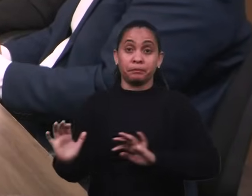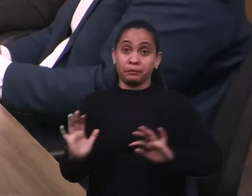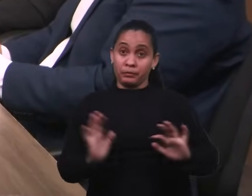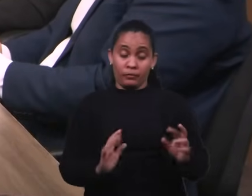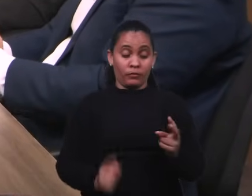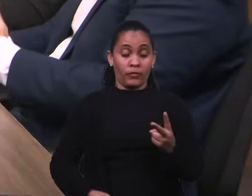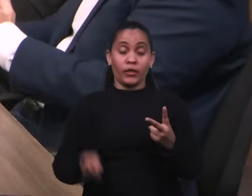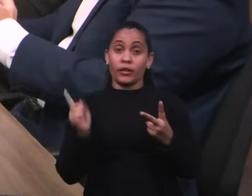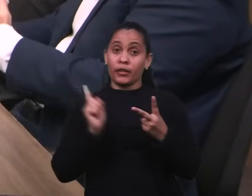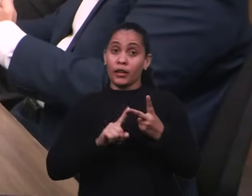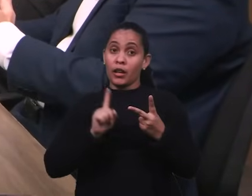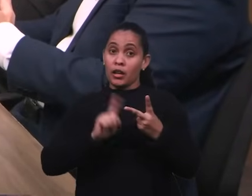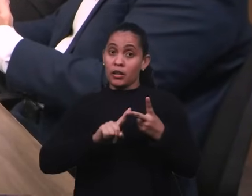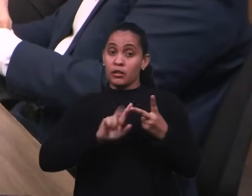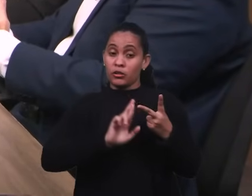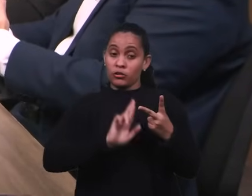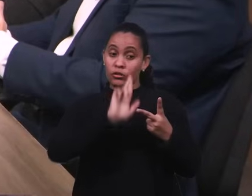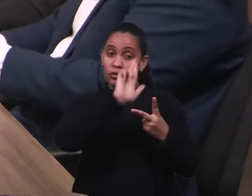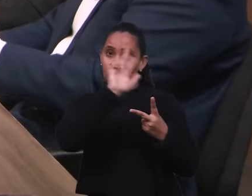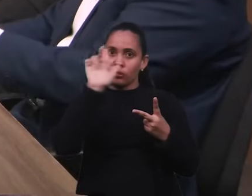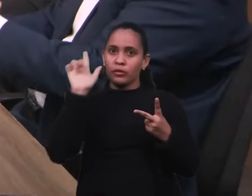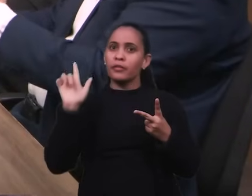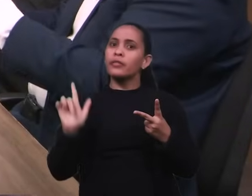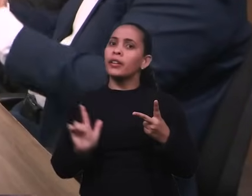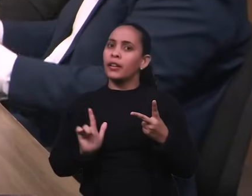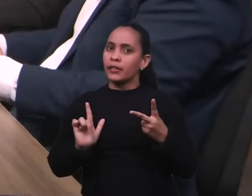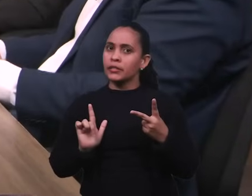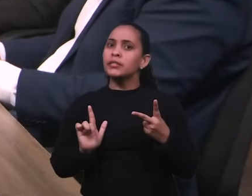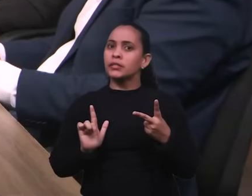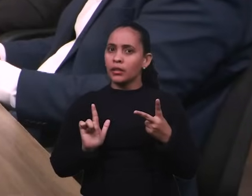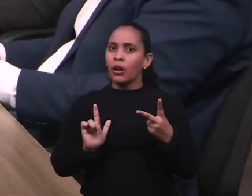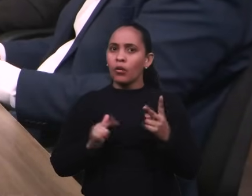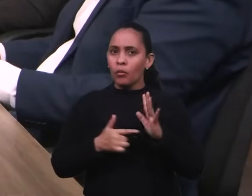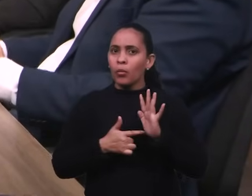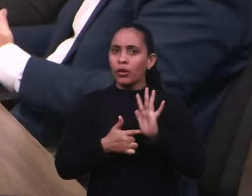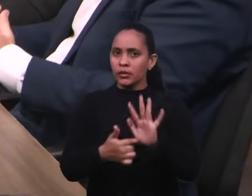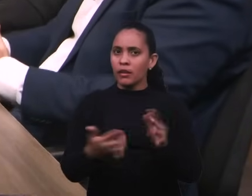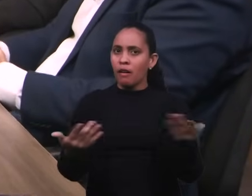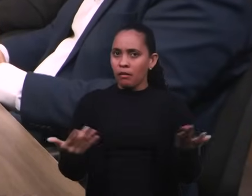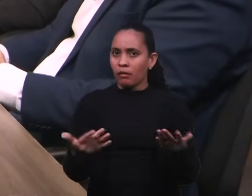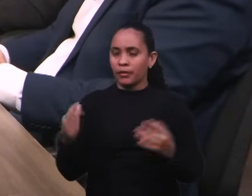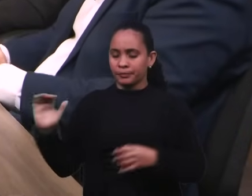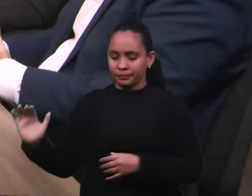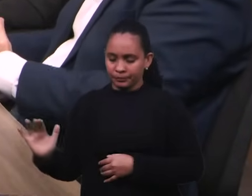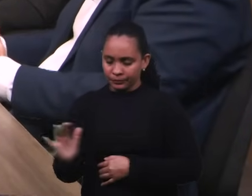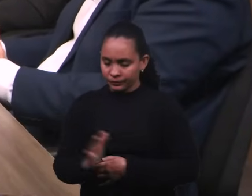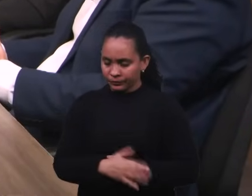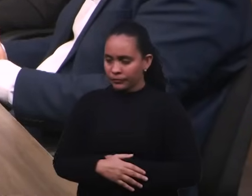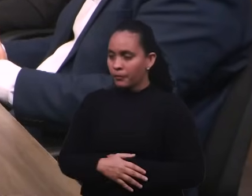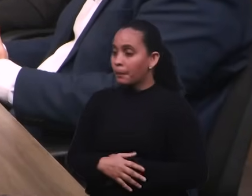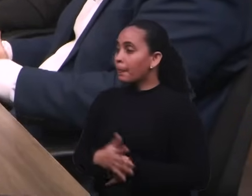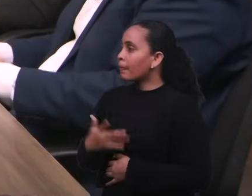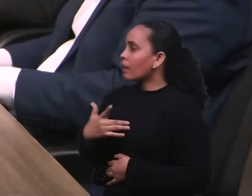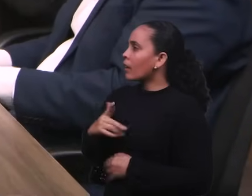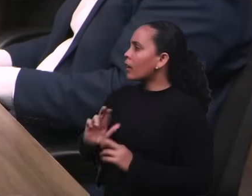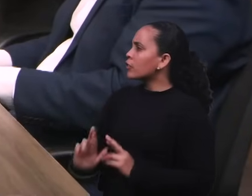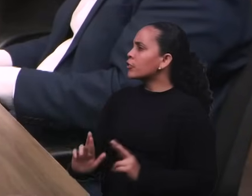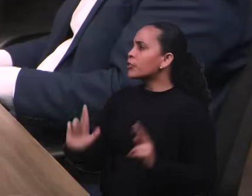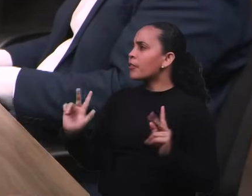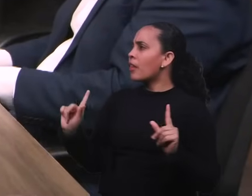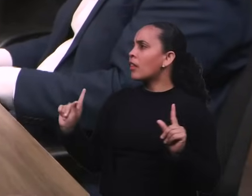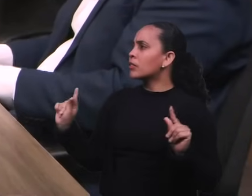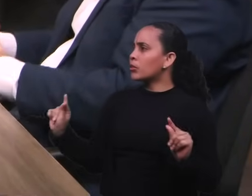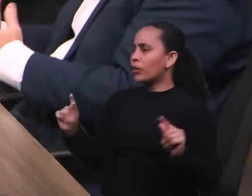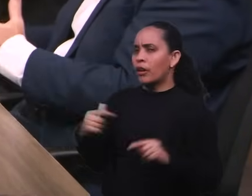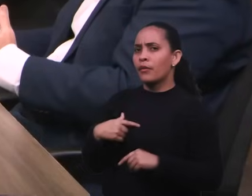nós realmente deixarmos bem claro essa grande diferença que existe. Eu